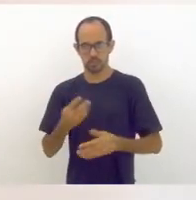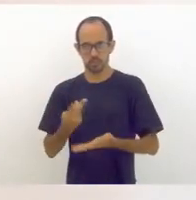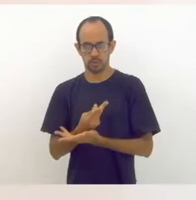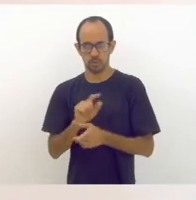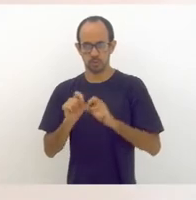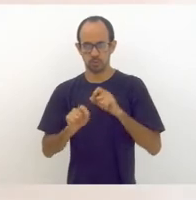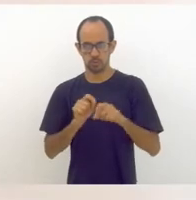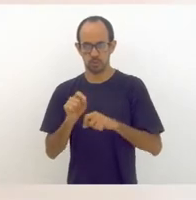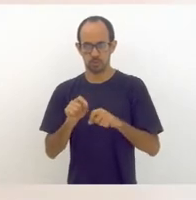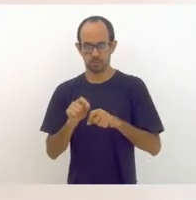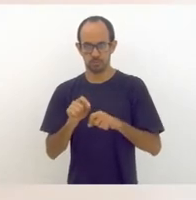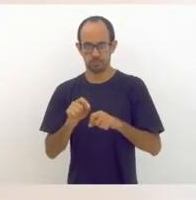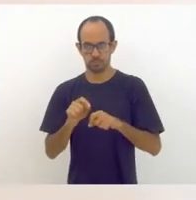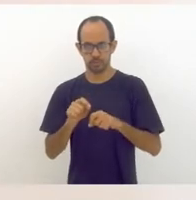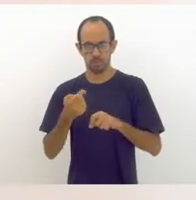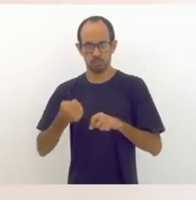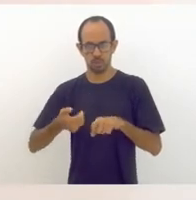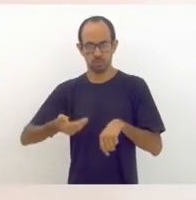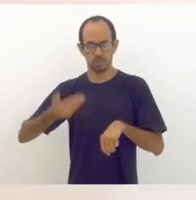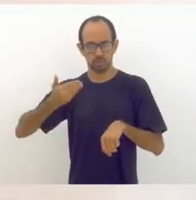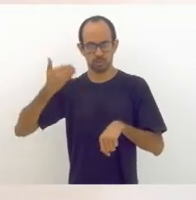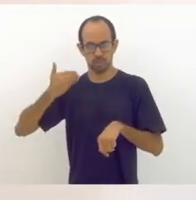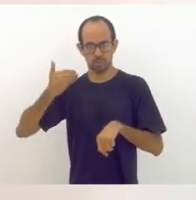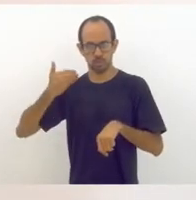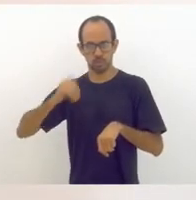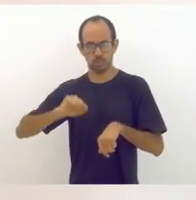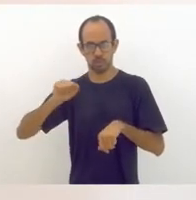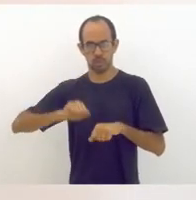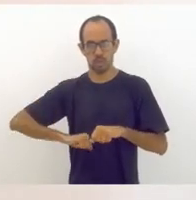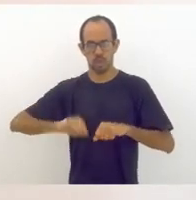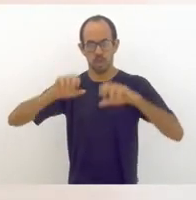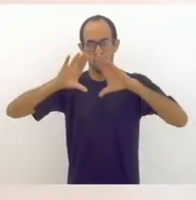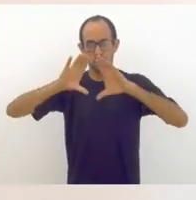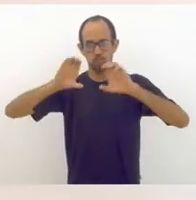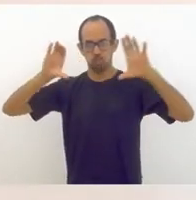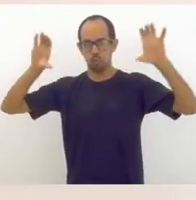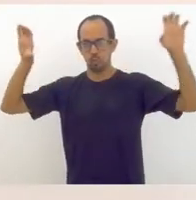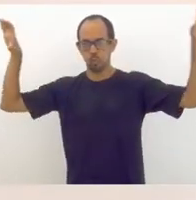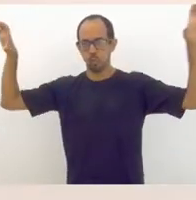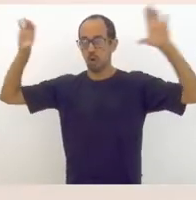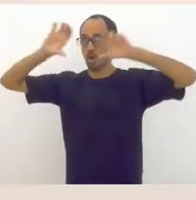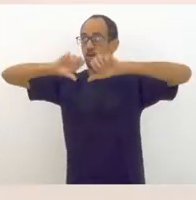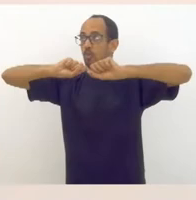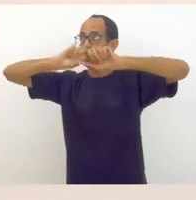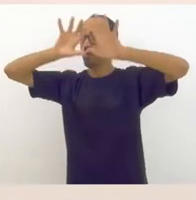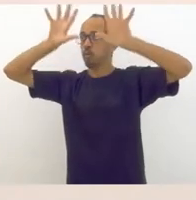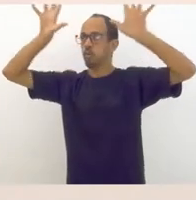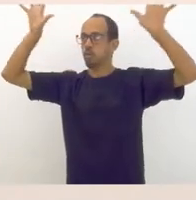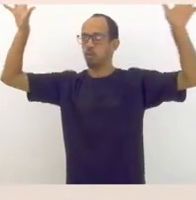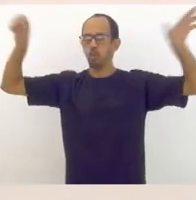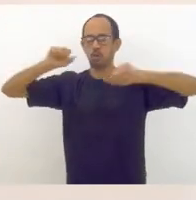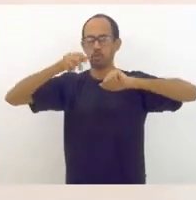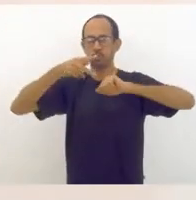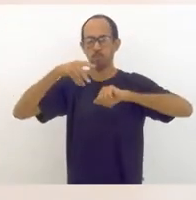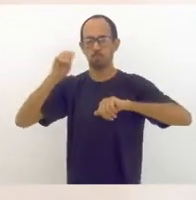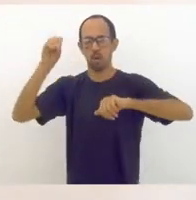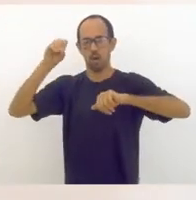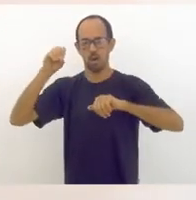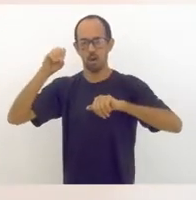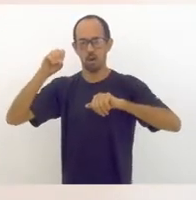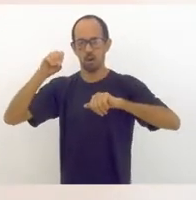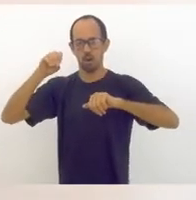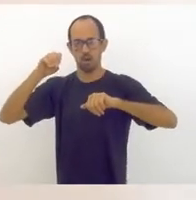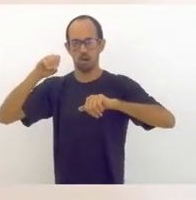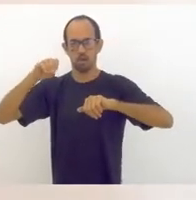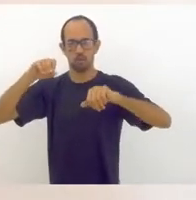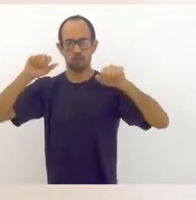exemplo, algumas semanas atrás, a nuvem de poeira da CSN, porque ela não faz o dever de casa em relação à poluição,